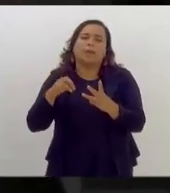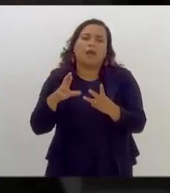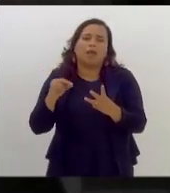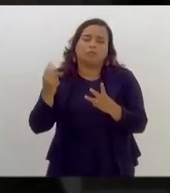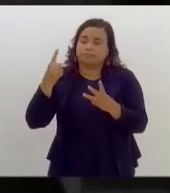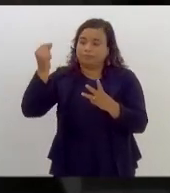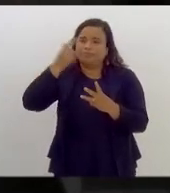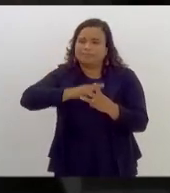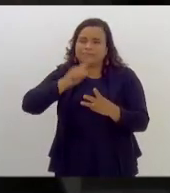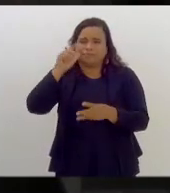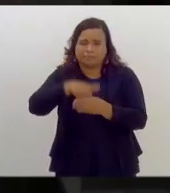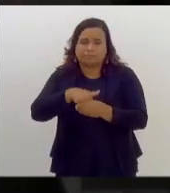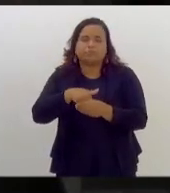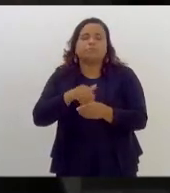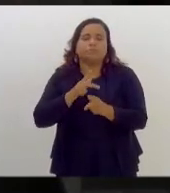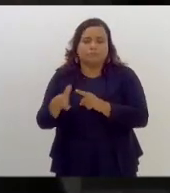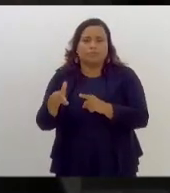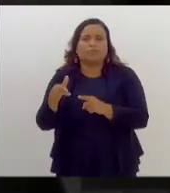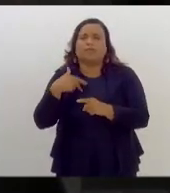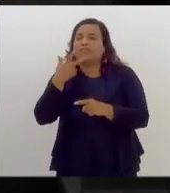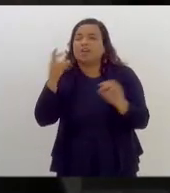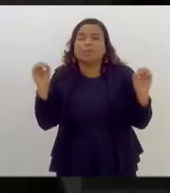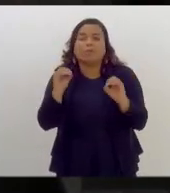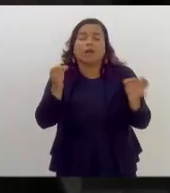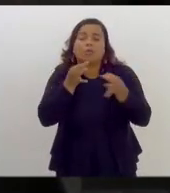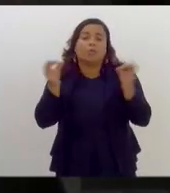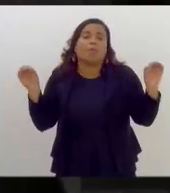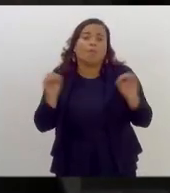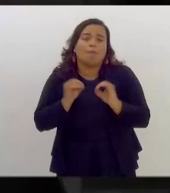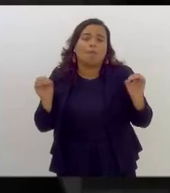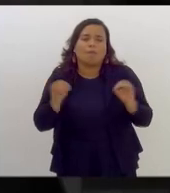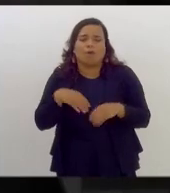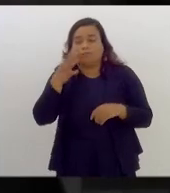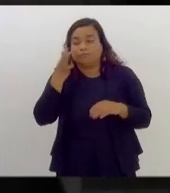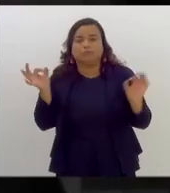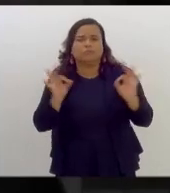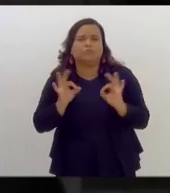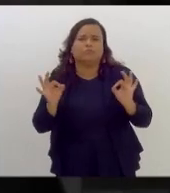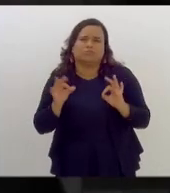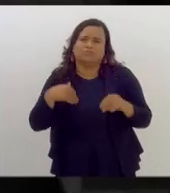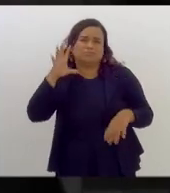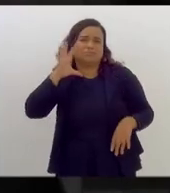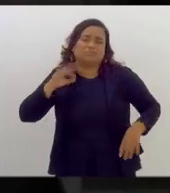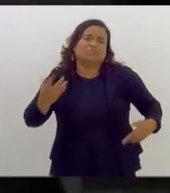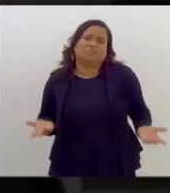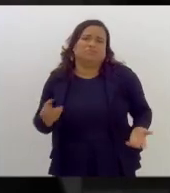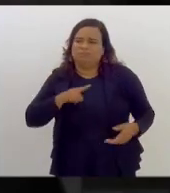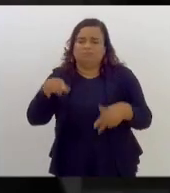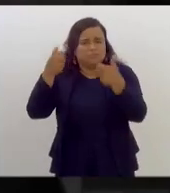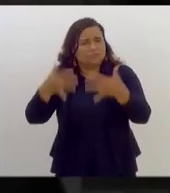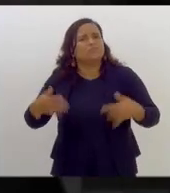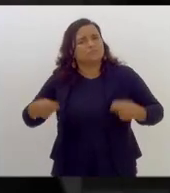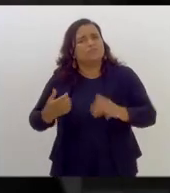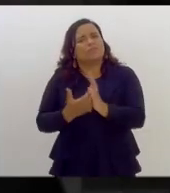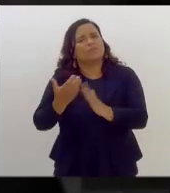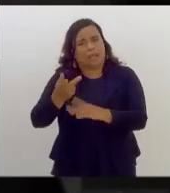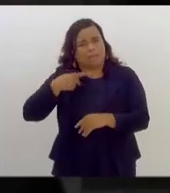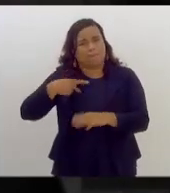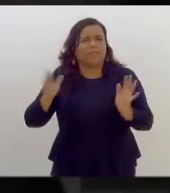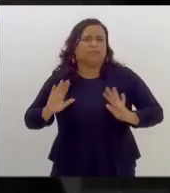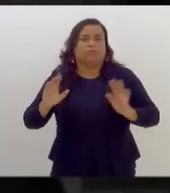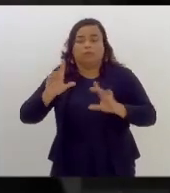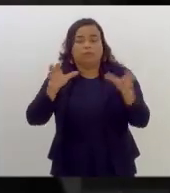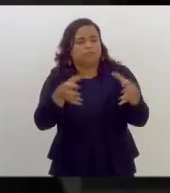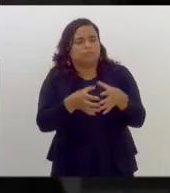nenhum comentário, nenhuma crítica, nenhuma observação, eu não consigo entender. Eles precisam se explicar, não a mim pessoalmente, mas ao